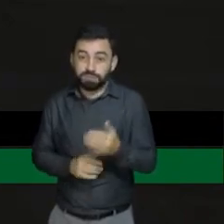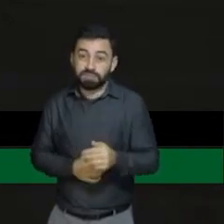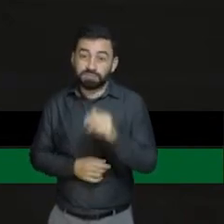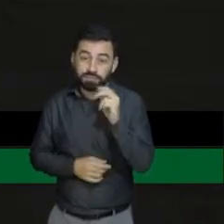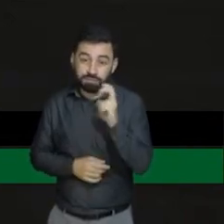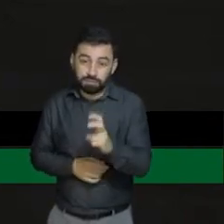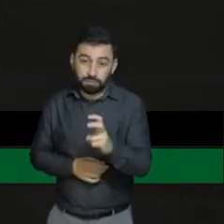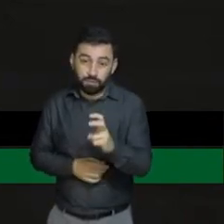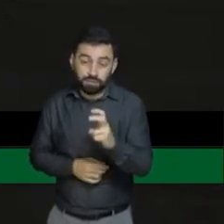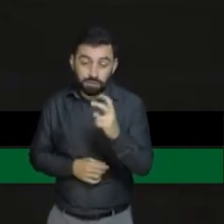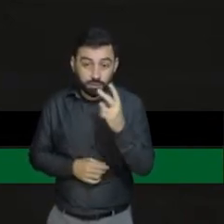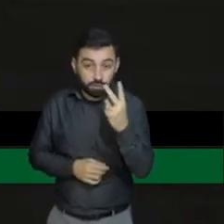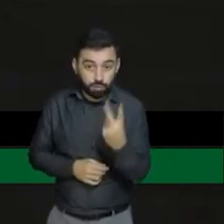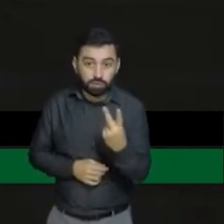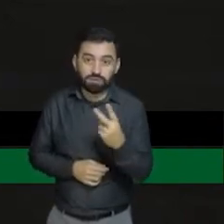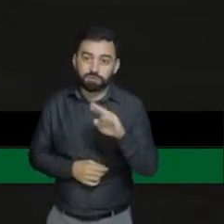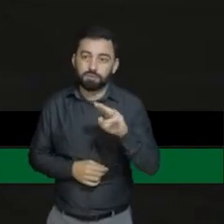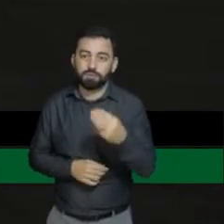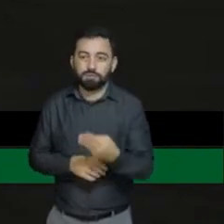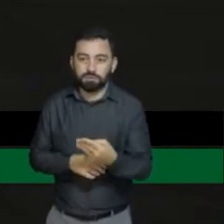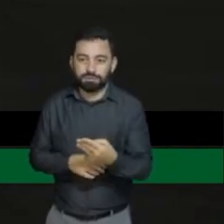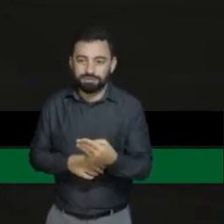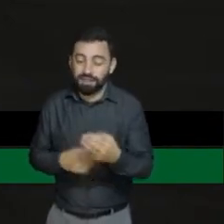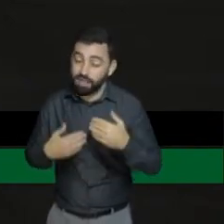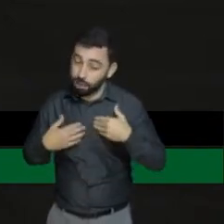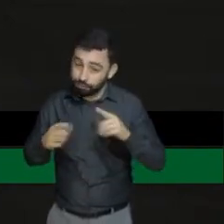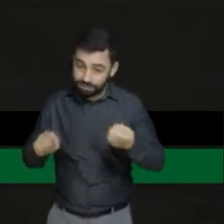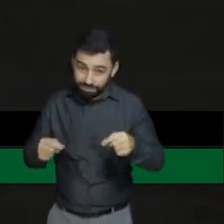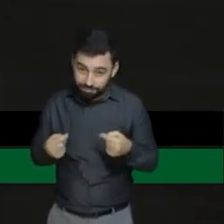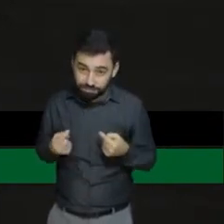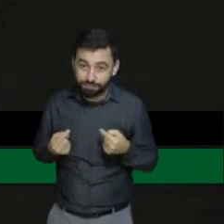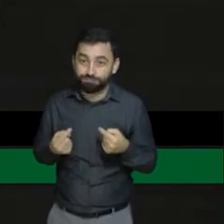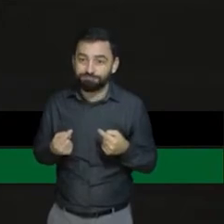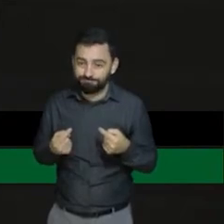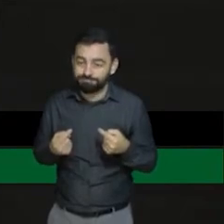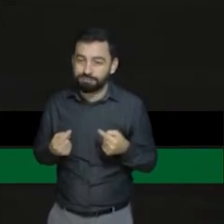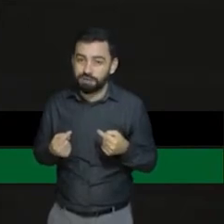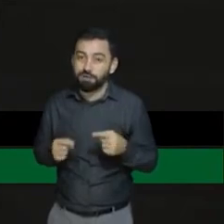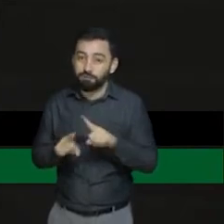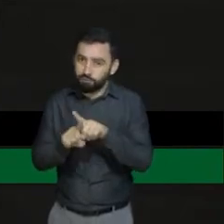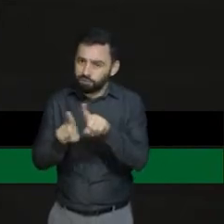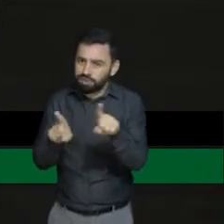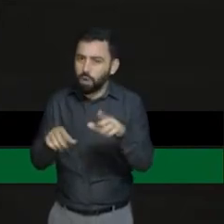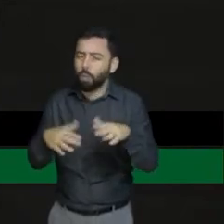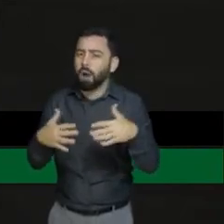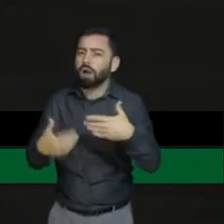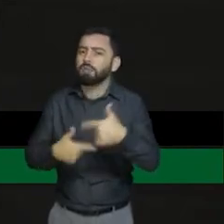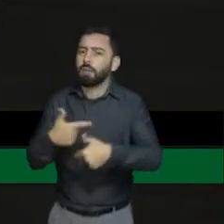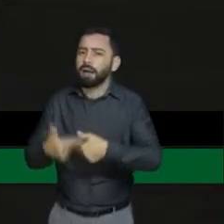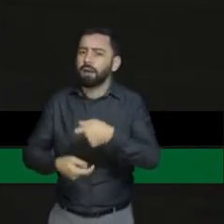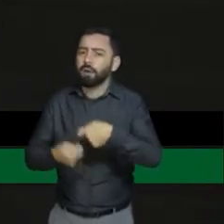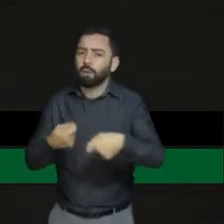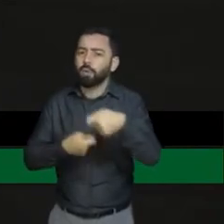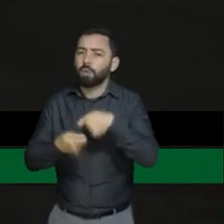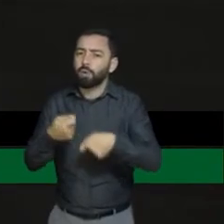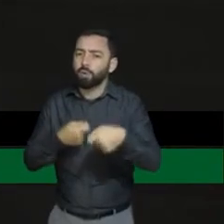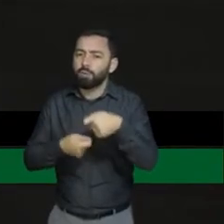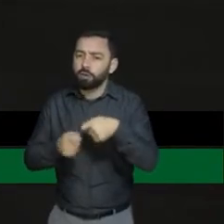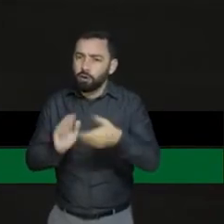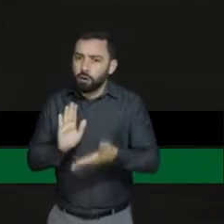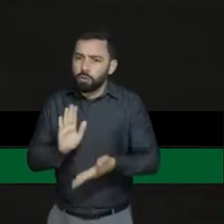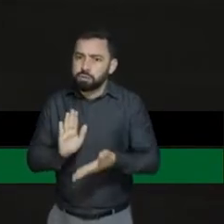52 milhões. E eu desafio aqui, né, qual a atividade econômica que subiu